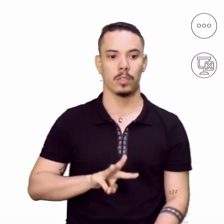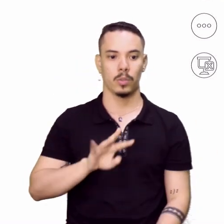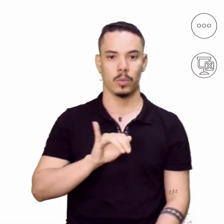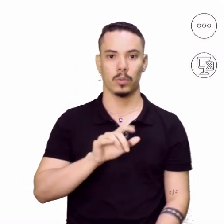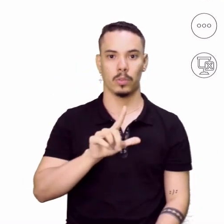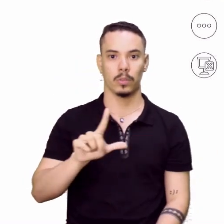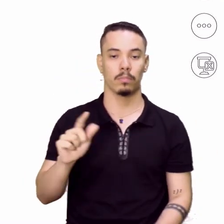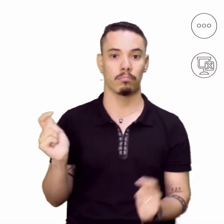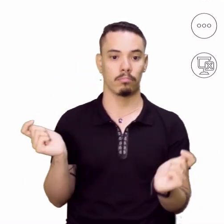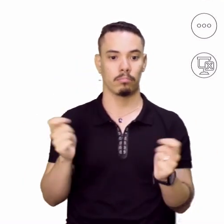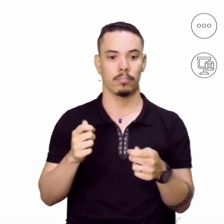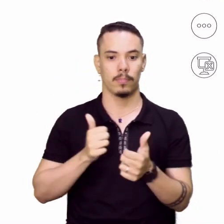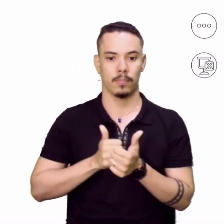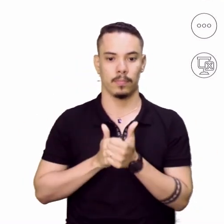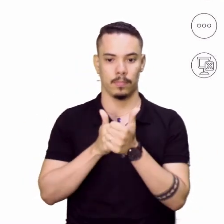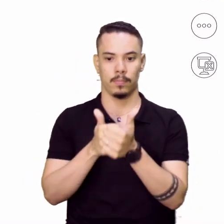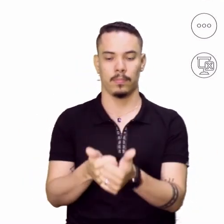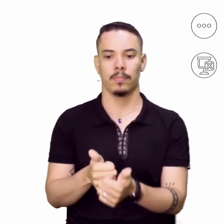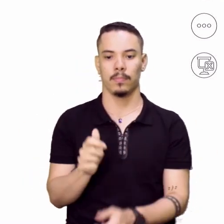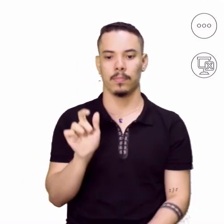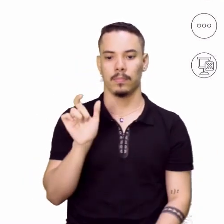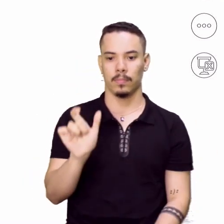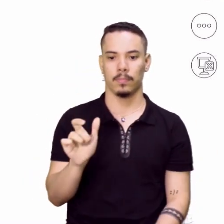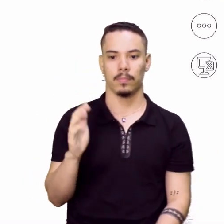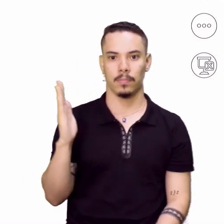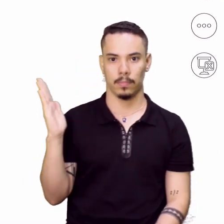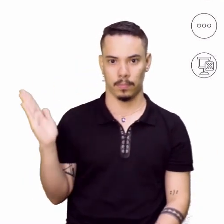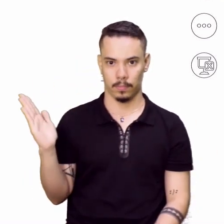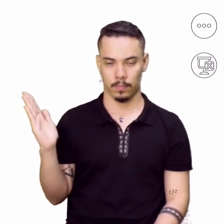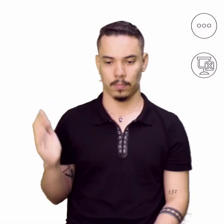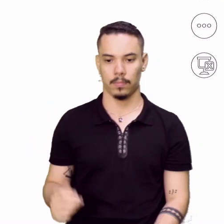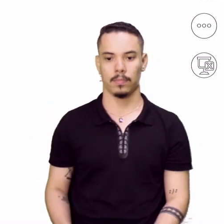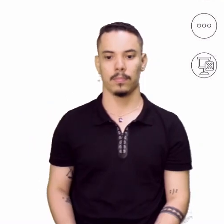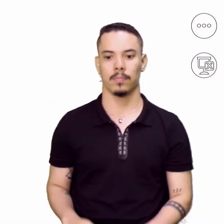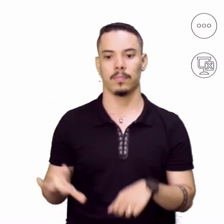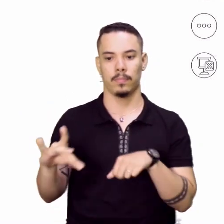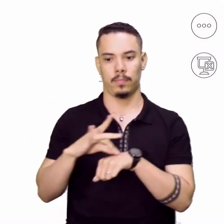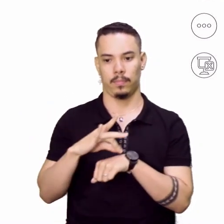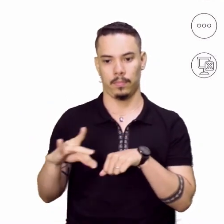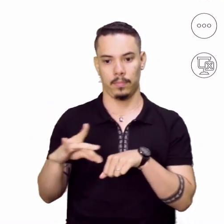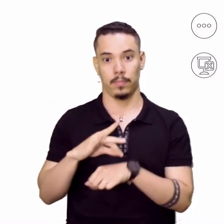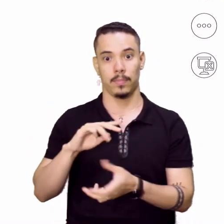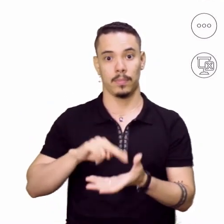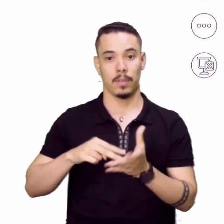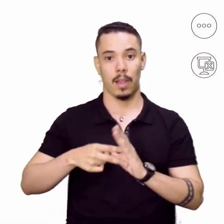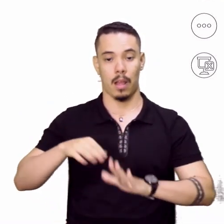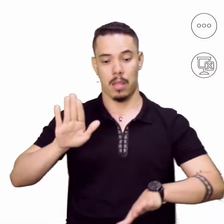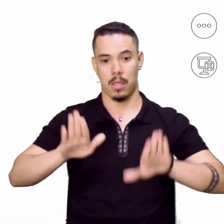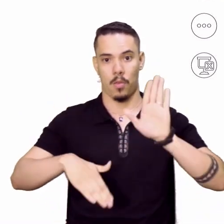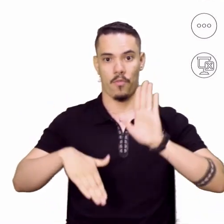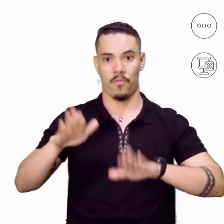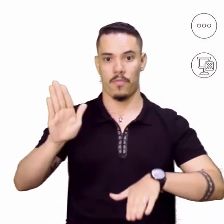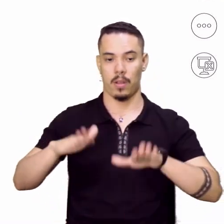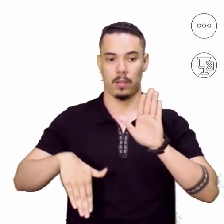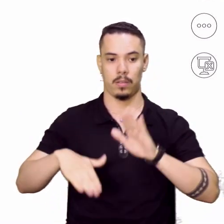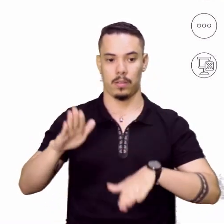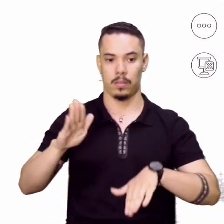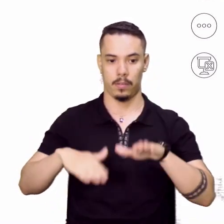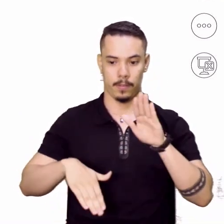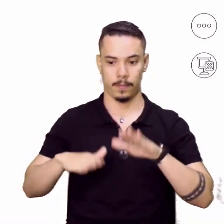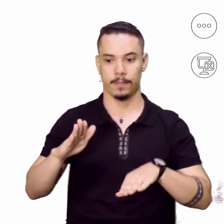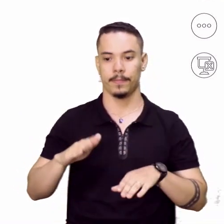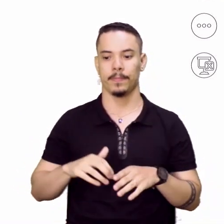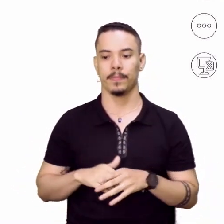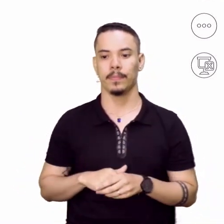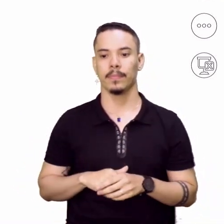acompanhadas por palavras como perhaps que significa talvez e além de perhaps que